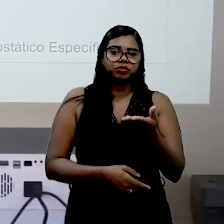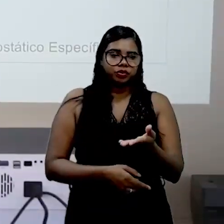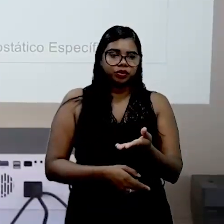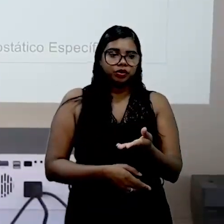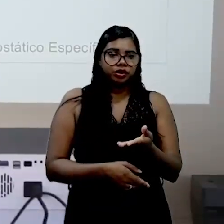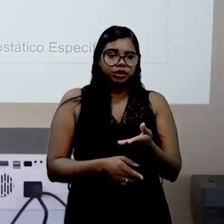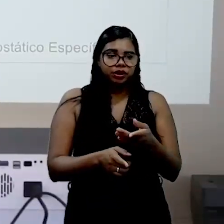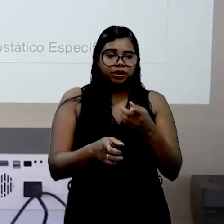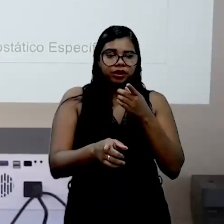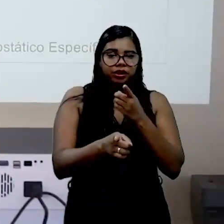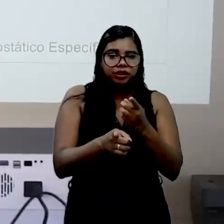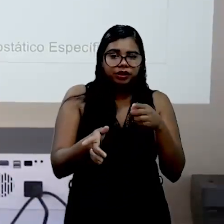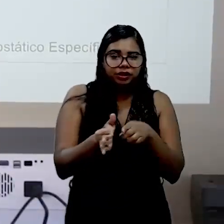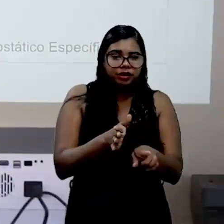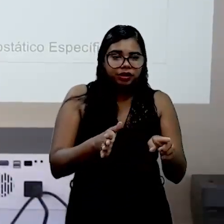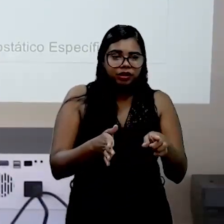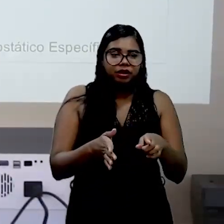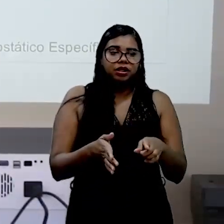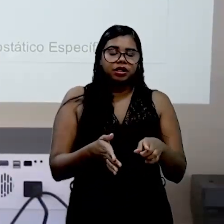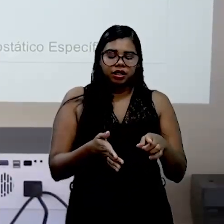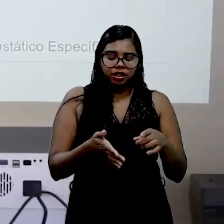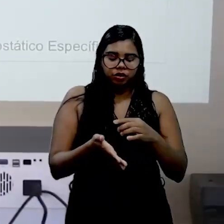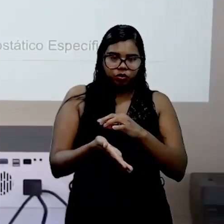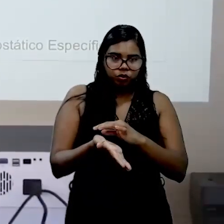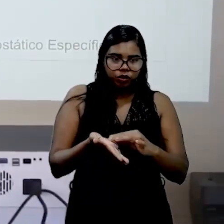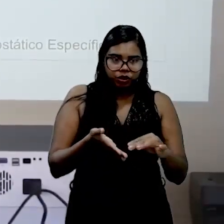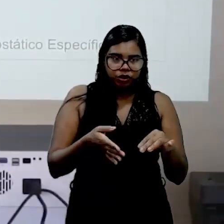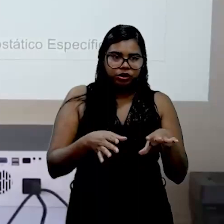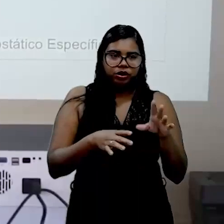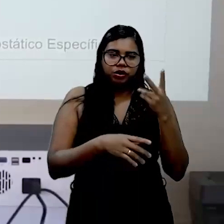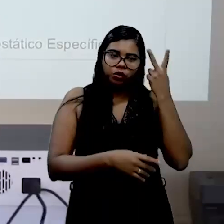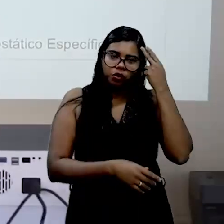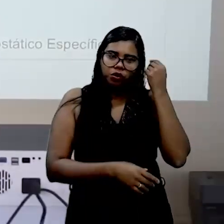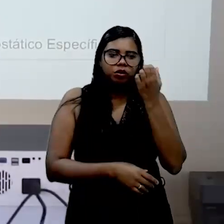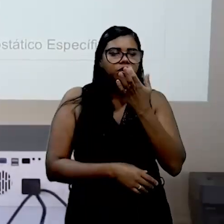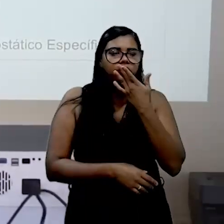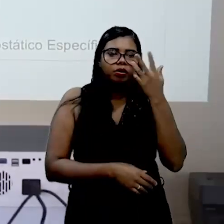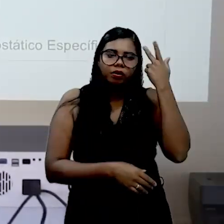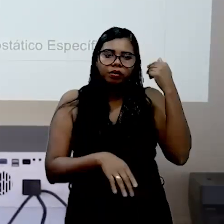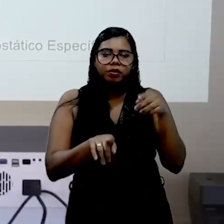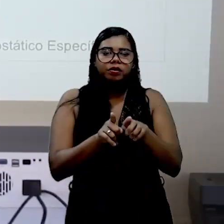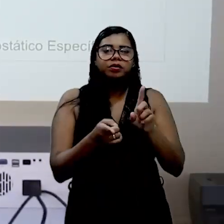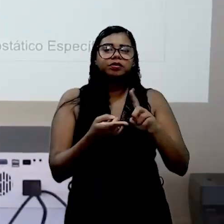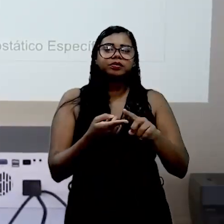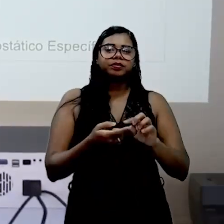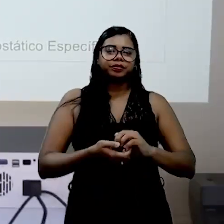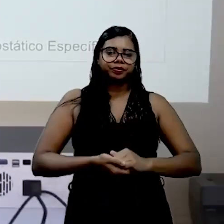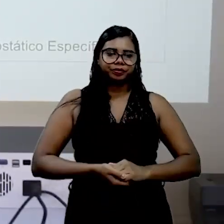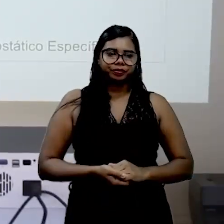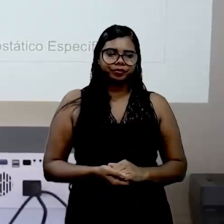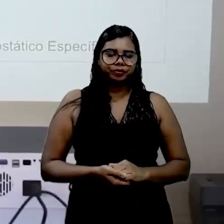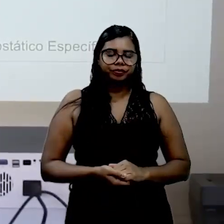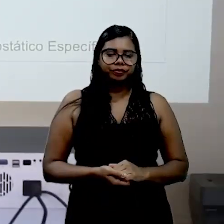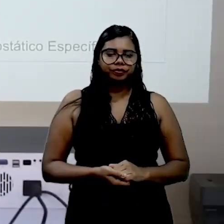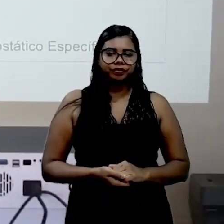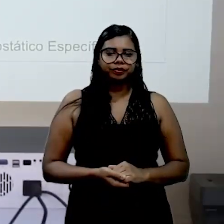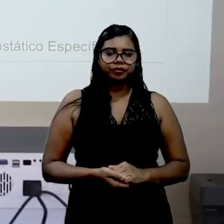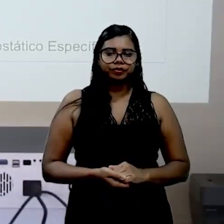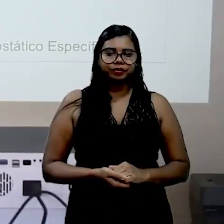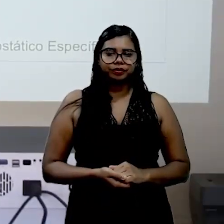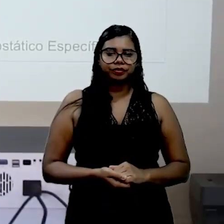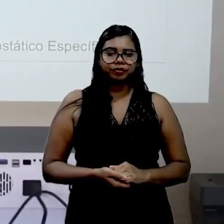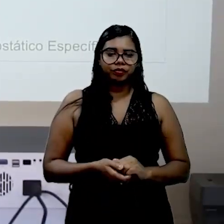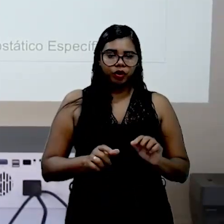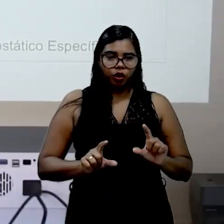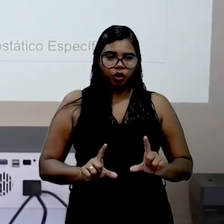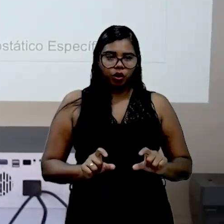e iso é da mesma cor do tecido normal. Então você não vê nenhuma diferença, passa lá da mesma cor do tecido ao redor. Então, os tumores de